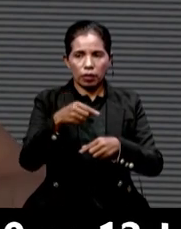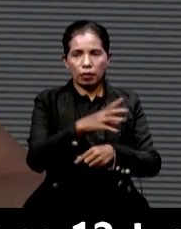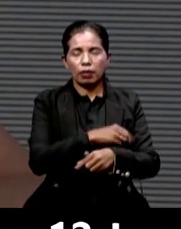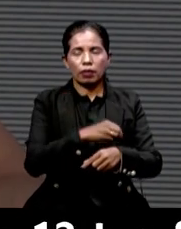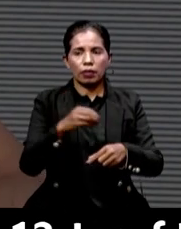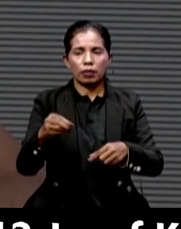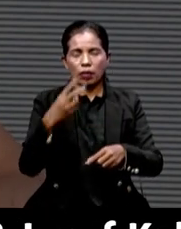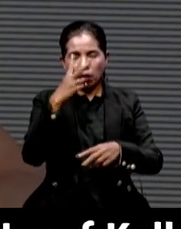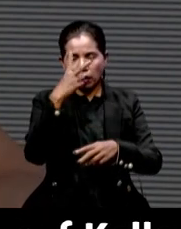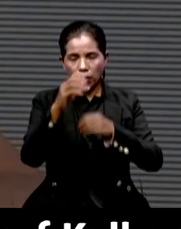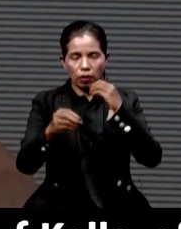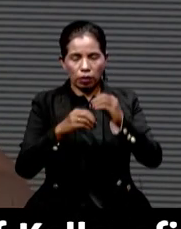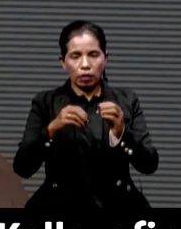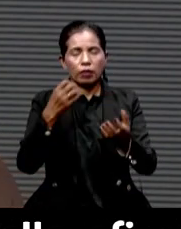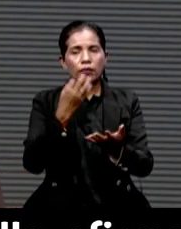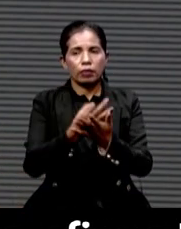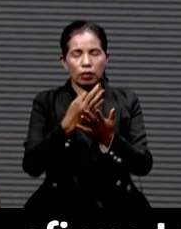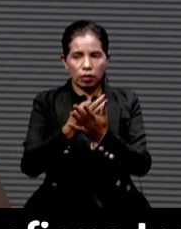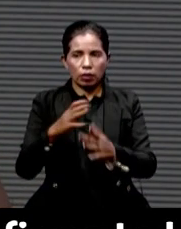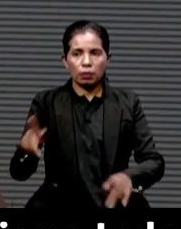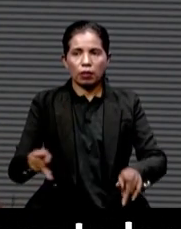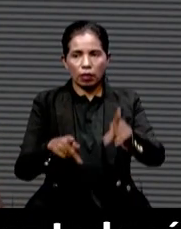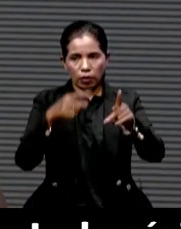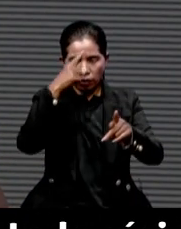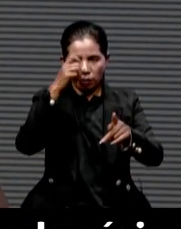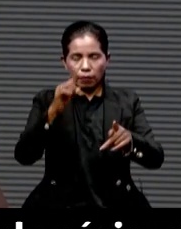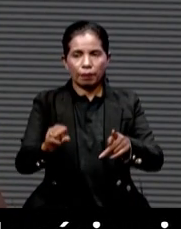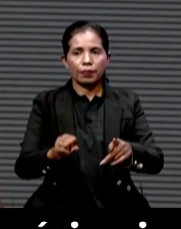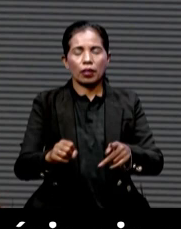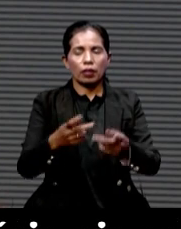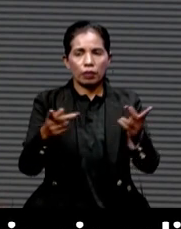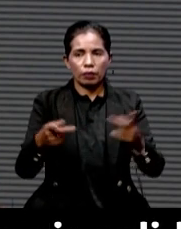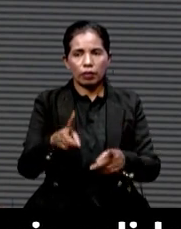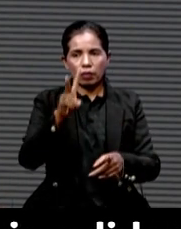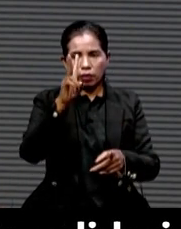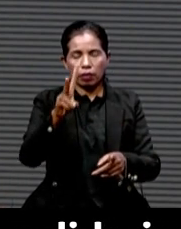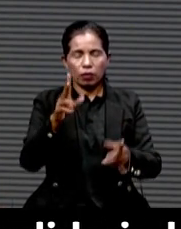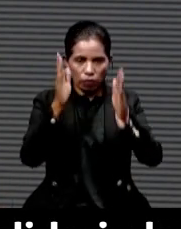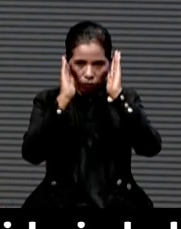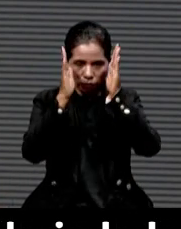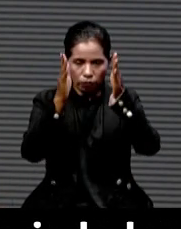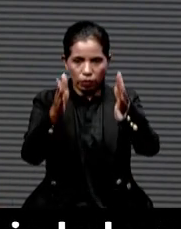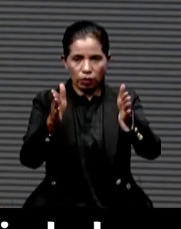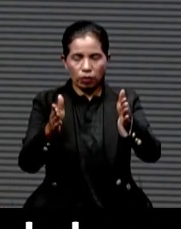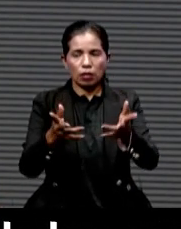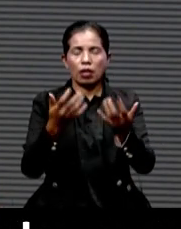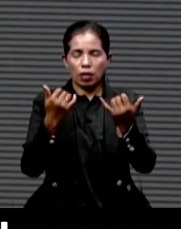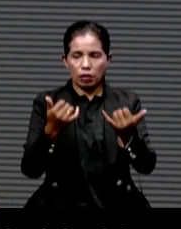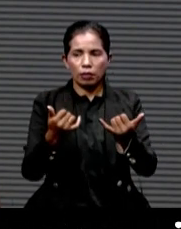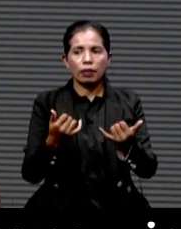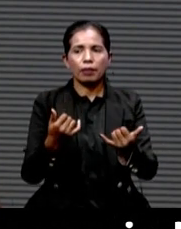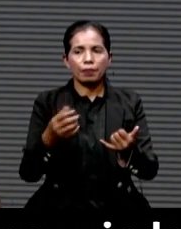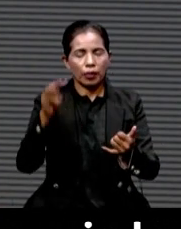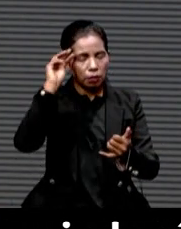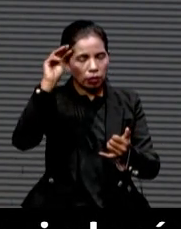gestão finanças pública. Noi tava leva ca área rua leva o que sai focus liu agora de dar para o Ministério de